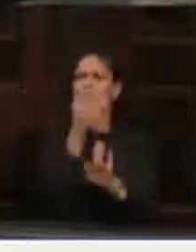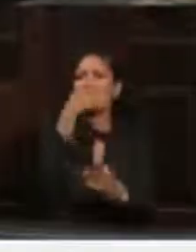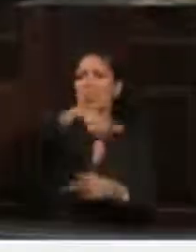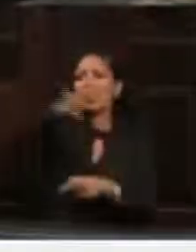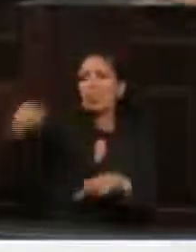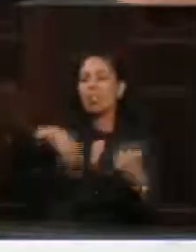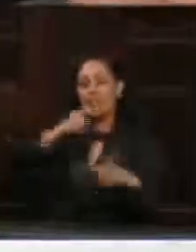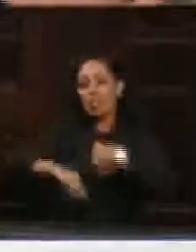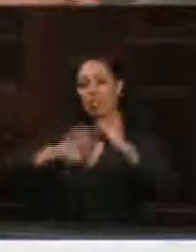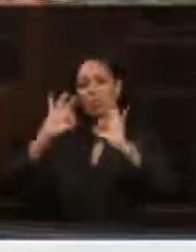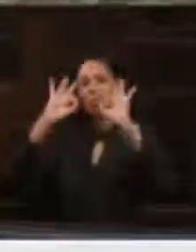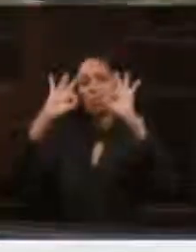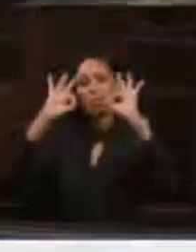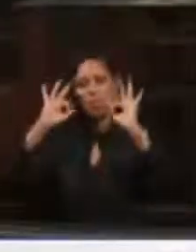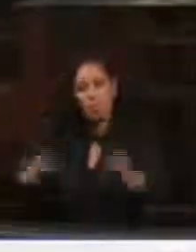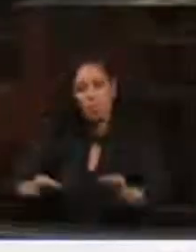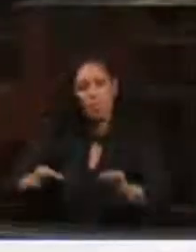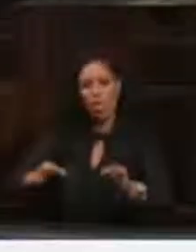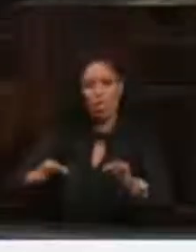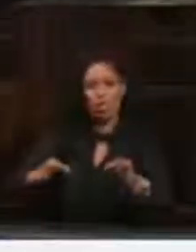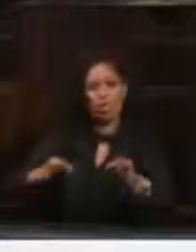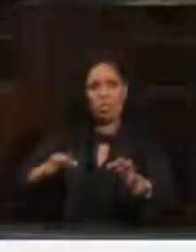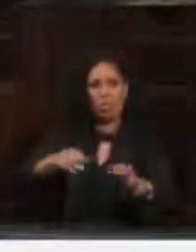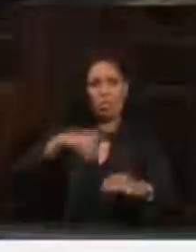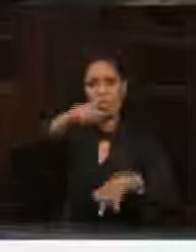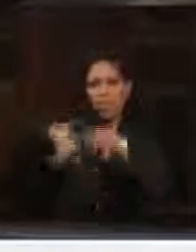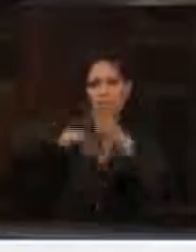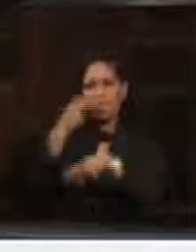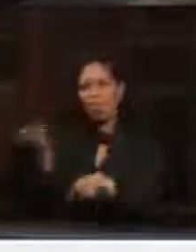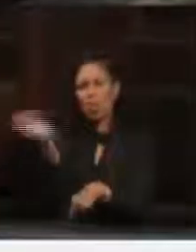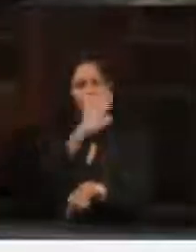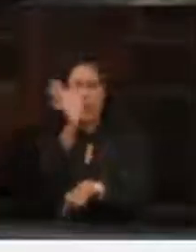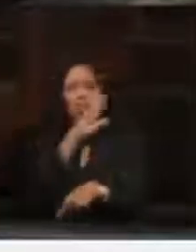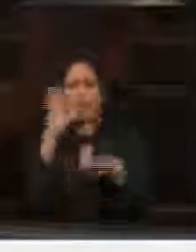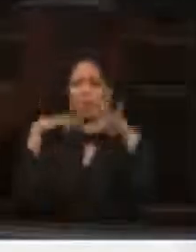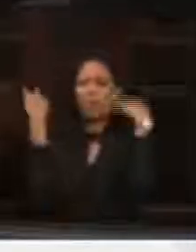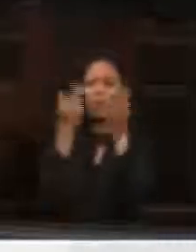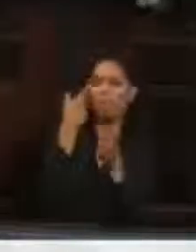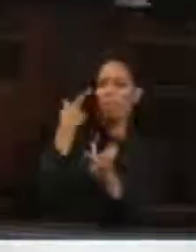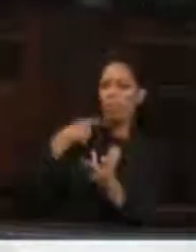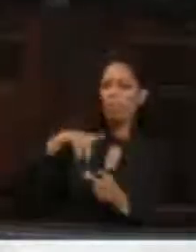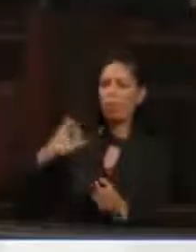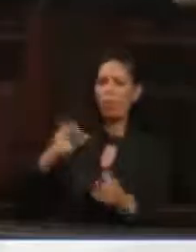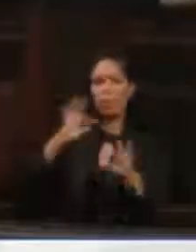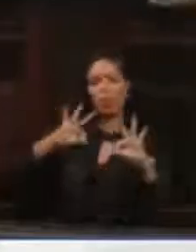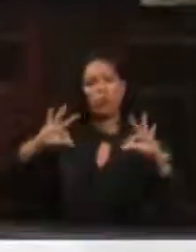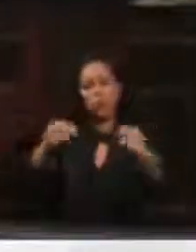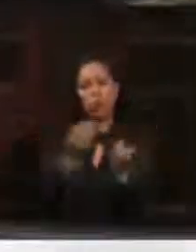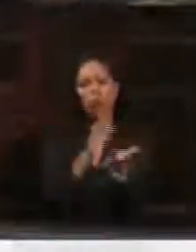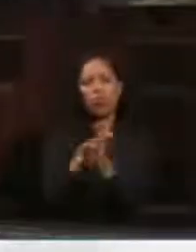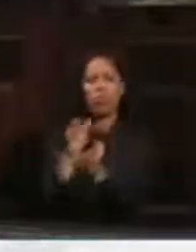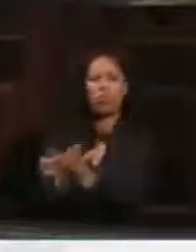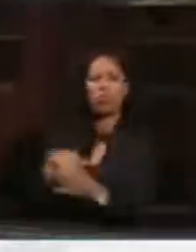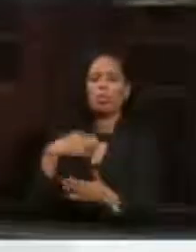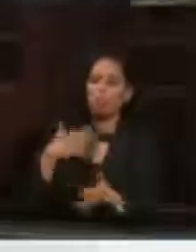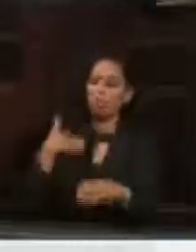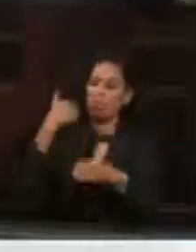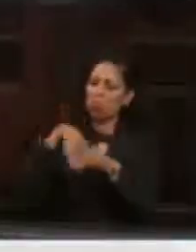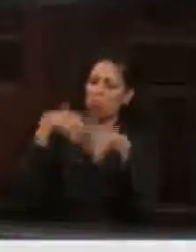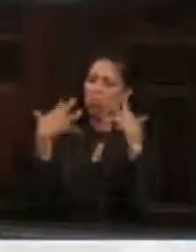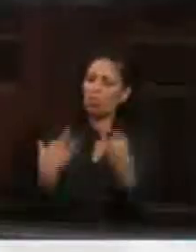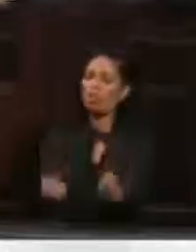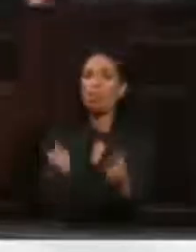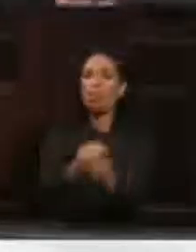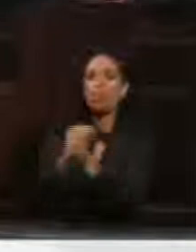tem como não dizer adeus ao seu filho, à sua mãe, aos seus irmãos. Então, sim, parabéns. Pode contar com o meu voto, com o meu